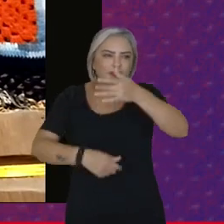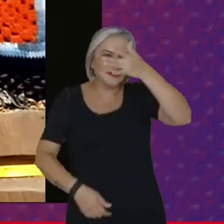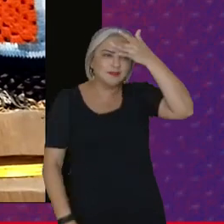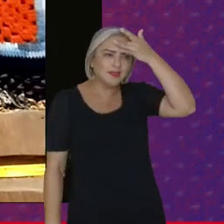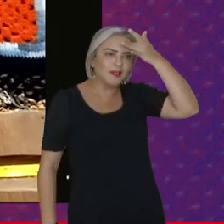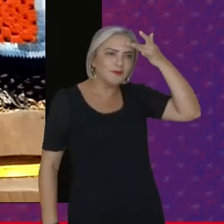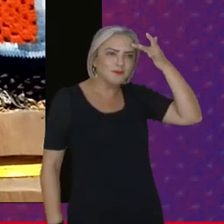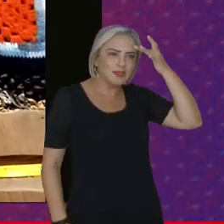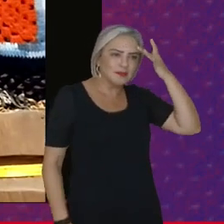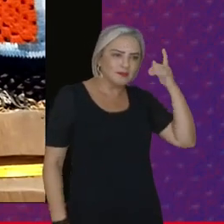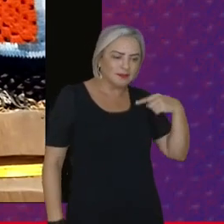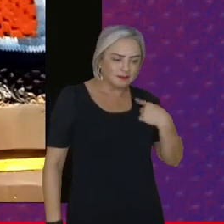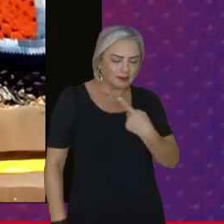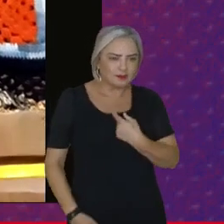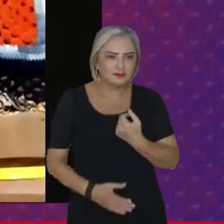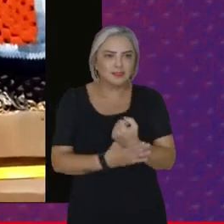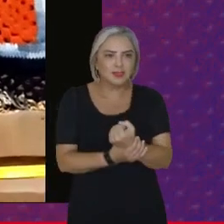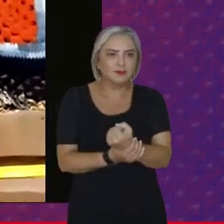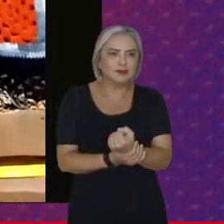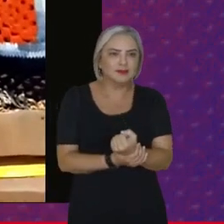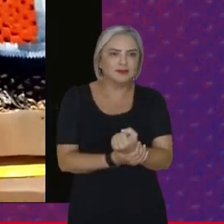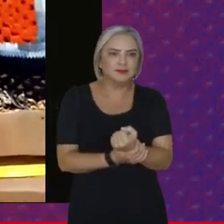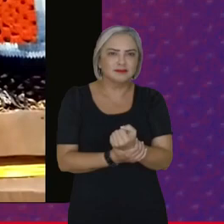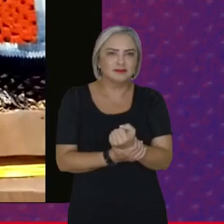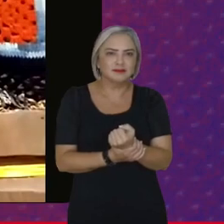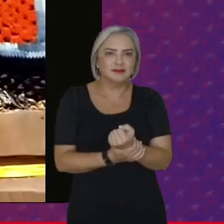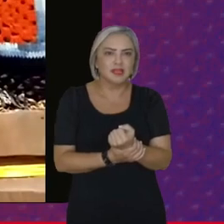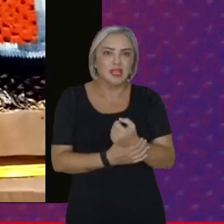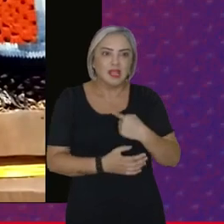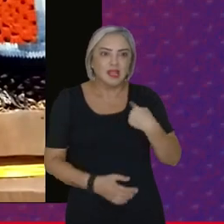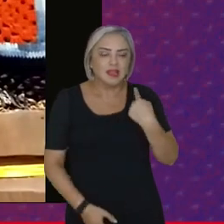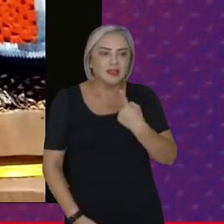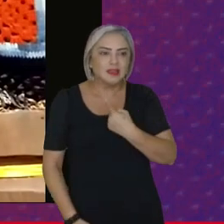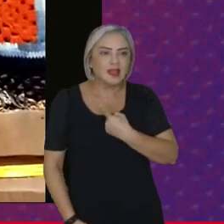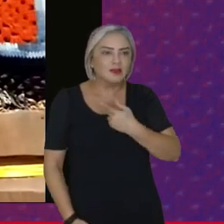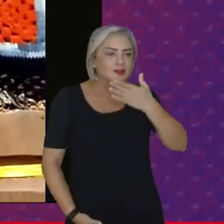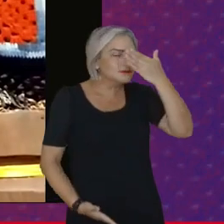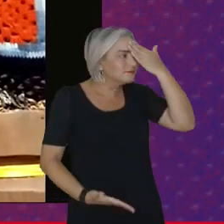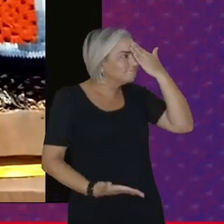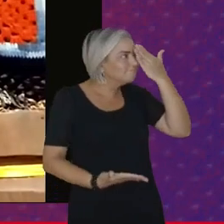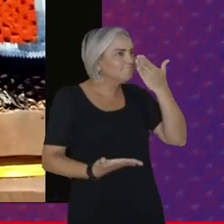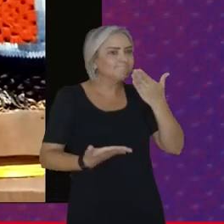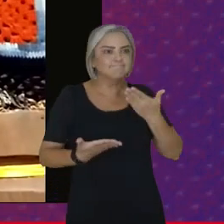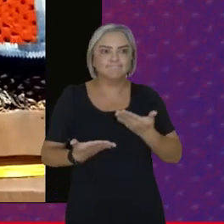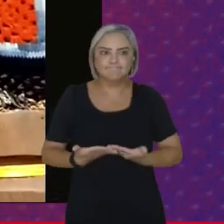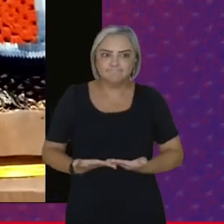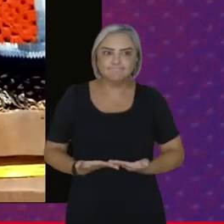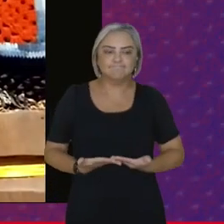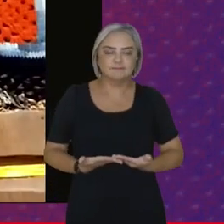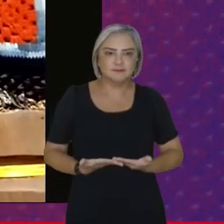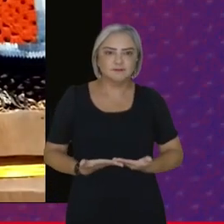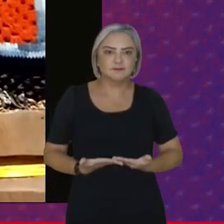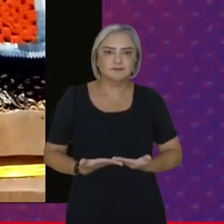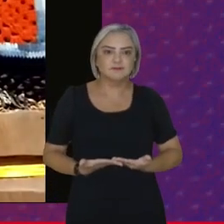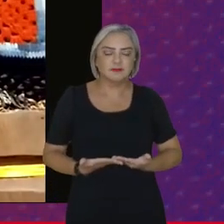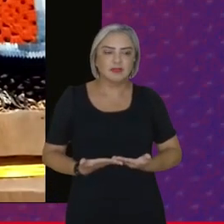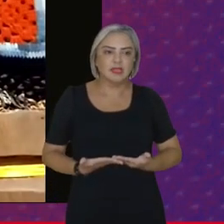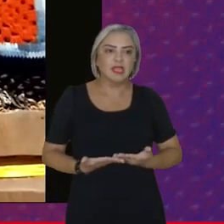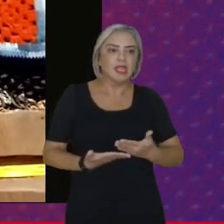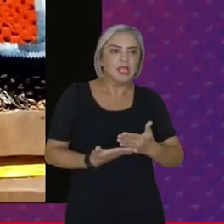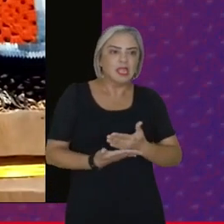foi na nossa segurança, foi na nossa credibilidade, e